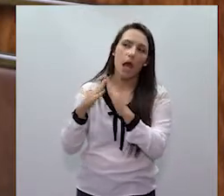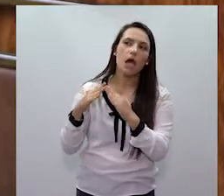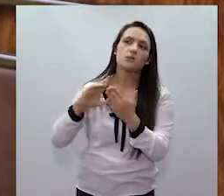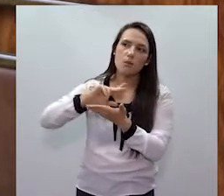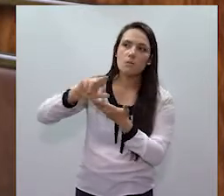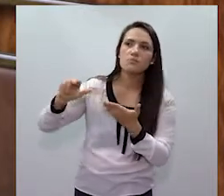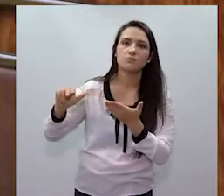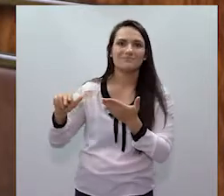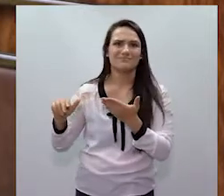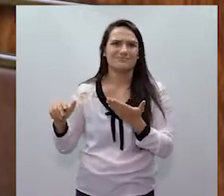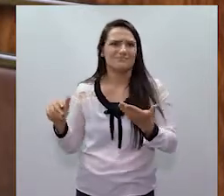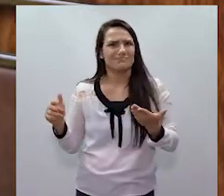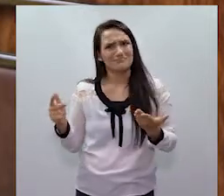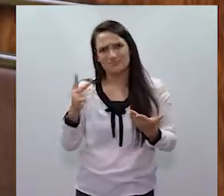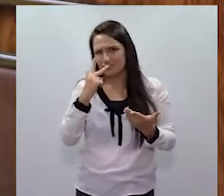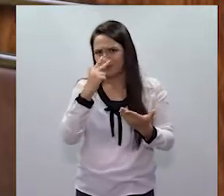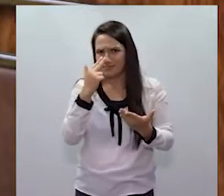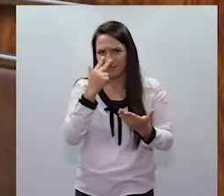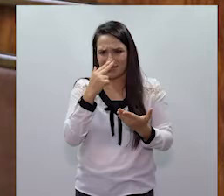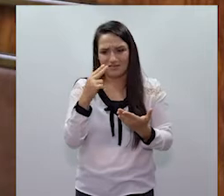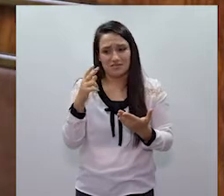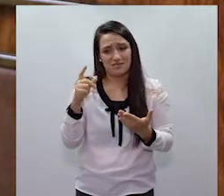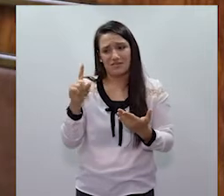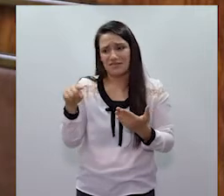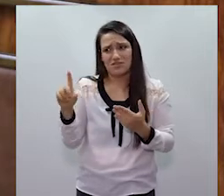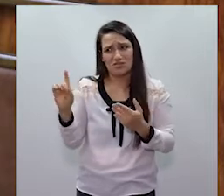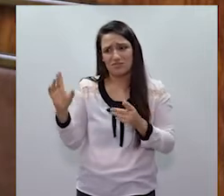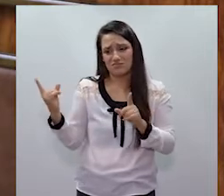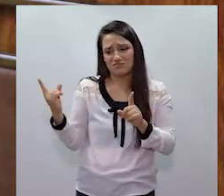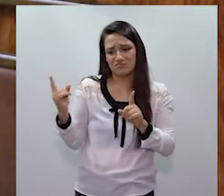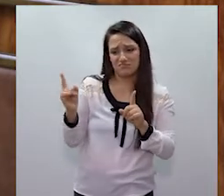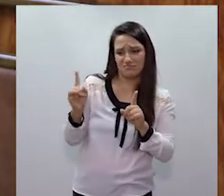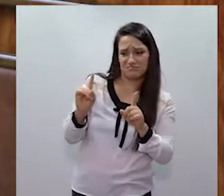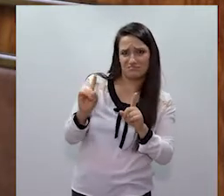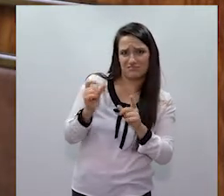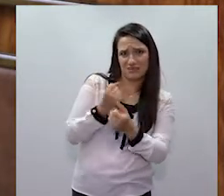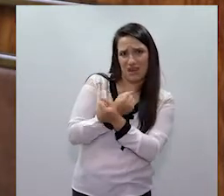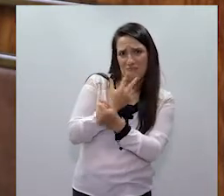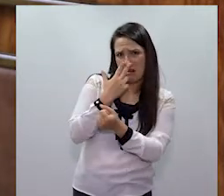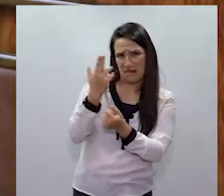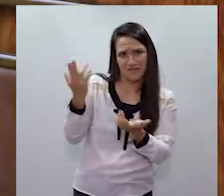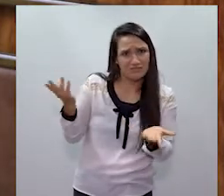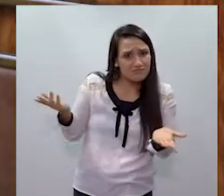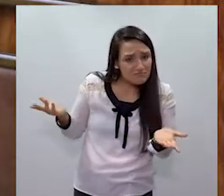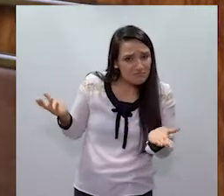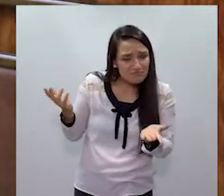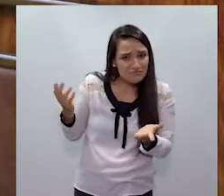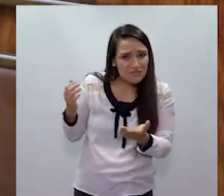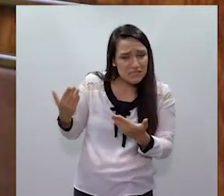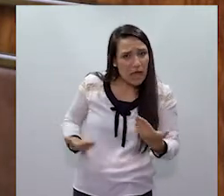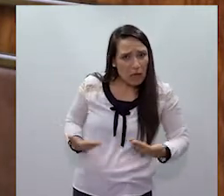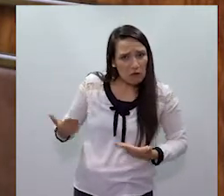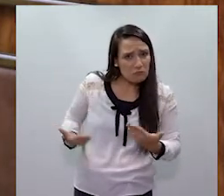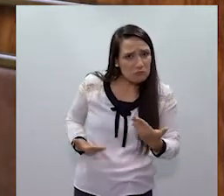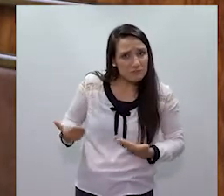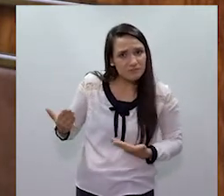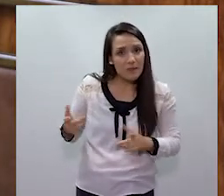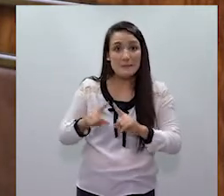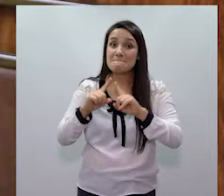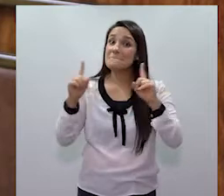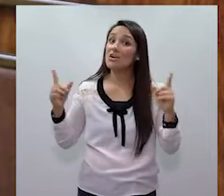mais. Essa pessoa era um agregado dentro de casa. Mas a adoção moderna, essa que nós temos desde a Constituição